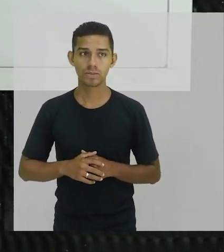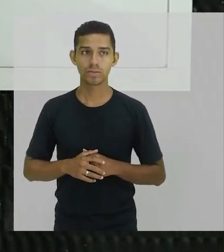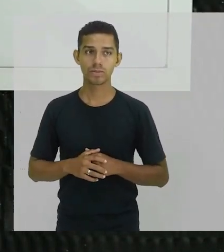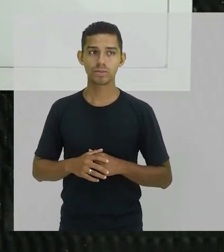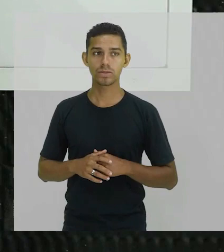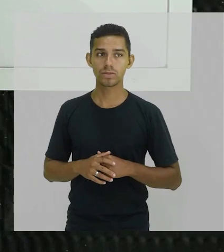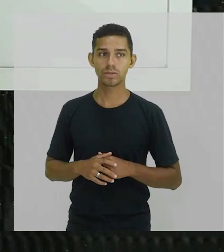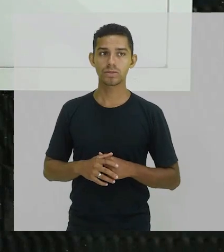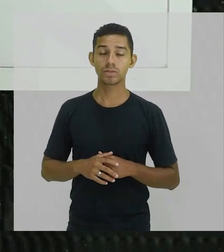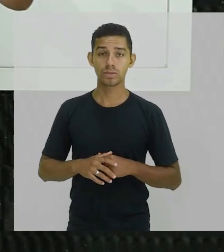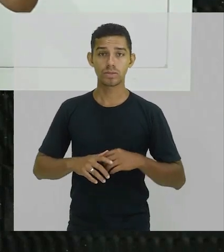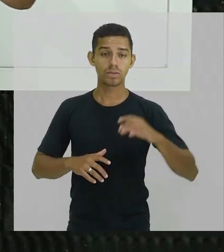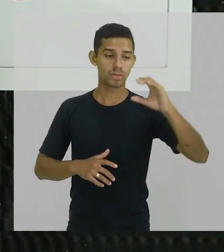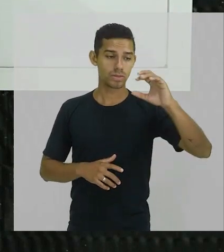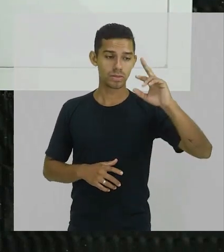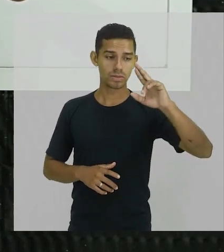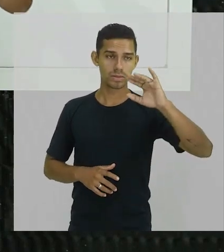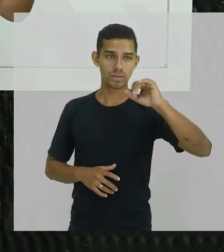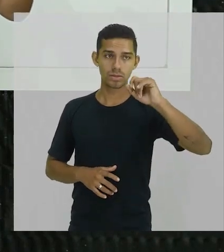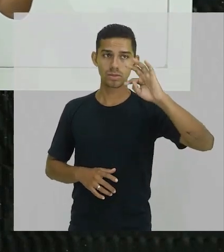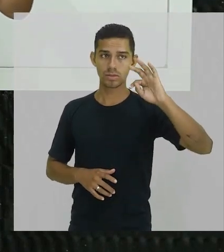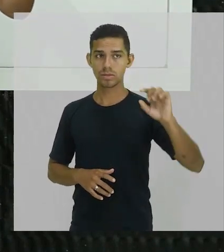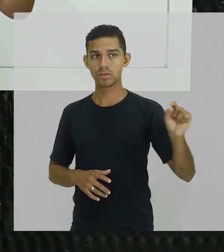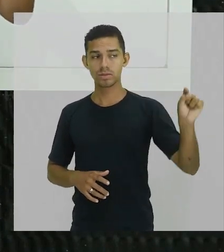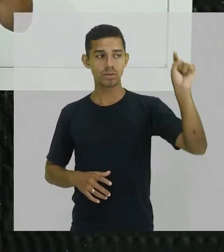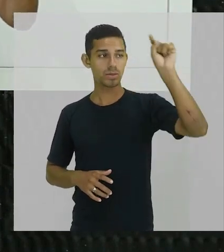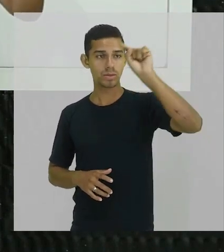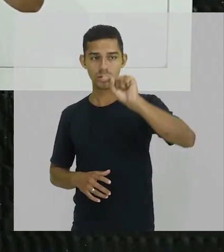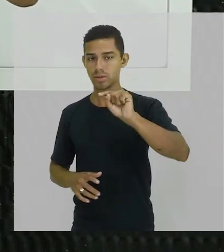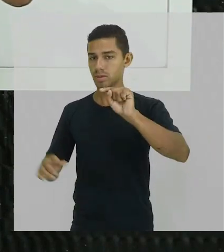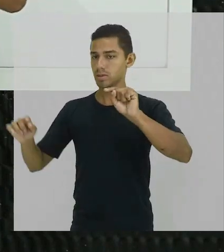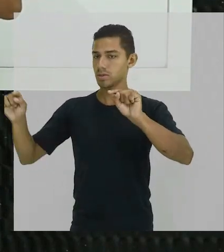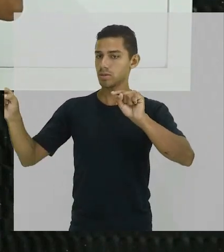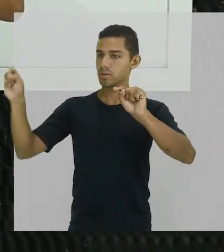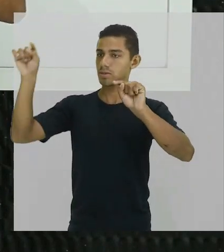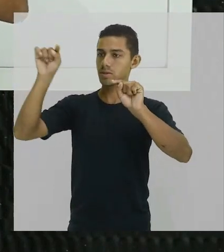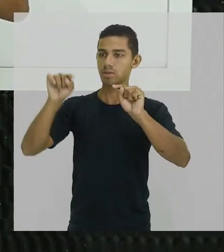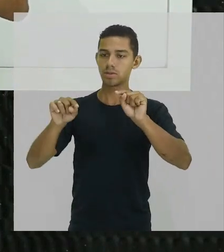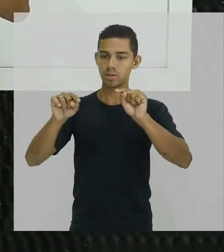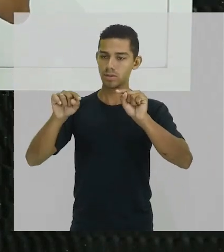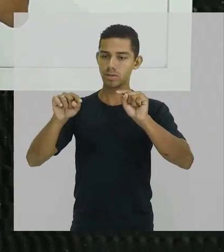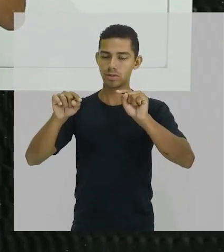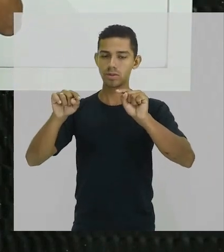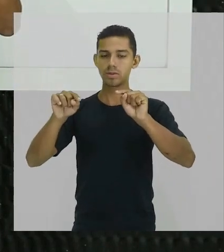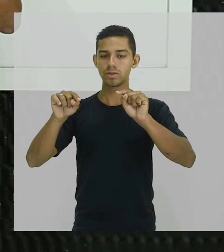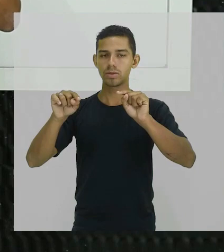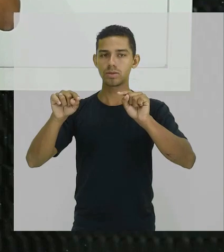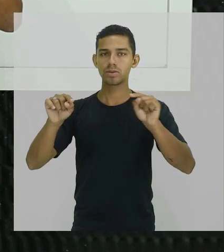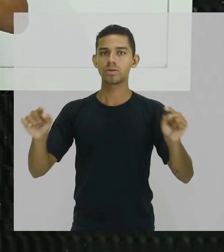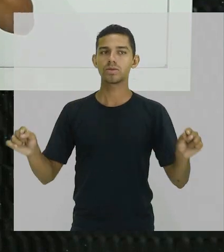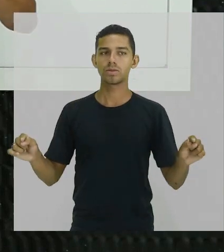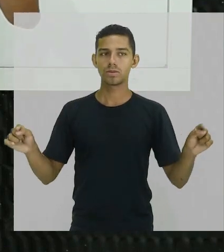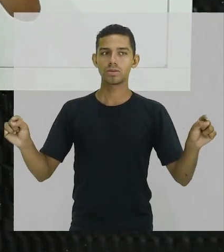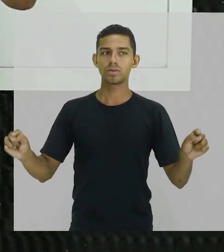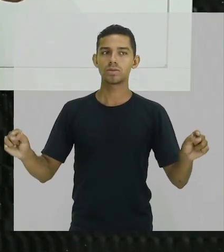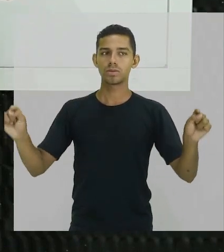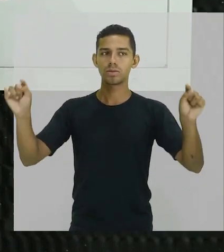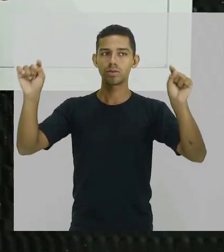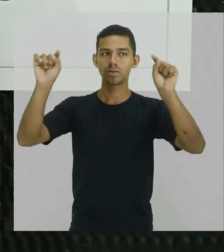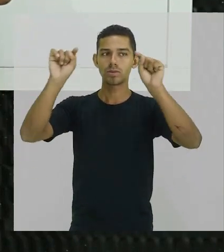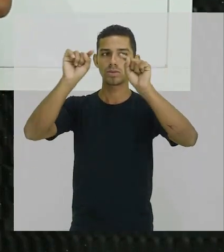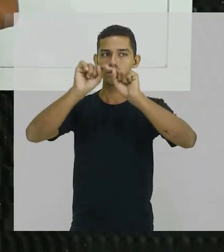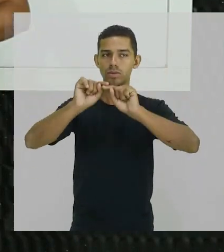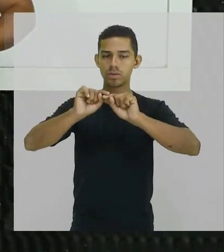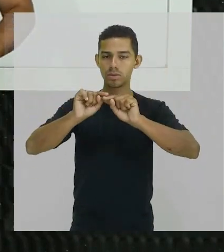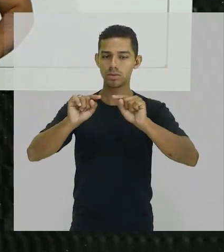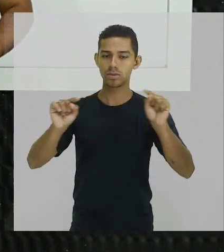crista e crista, né? Estão em mesma fase, as duas. No momento em que elas se cruzam, essas fases